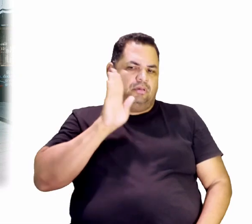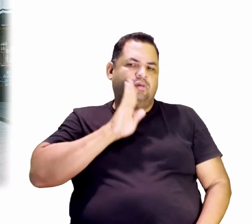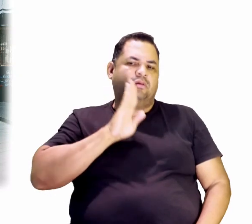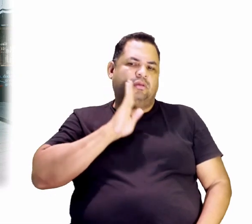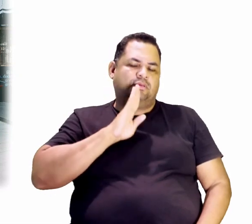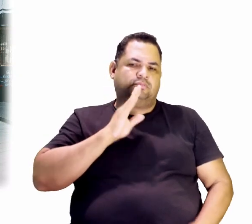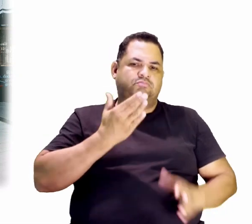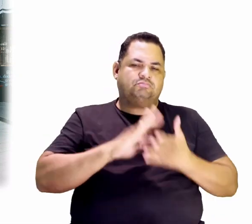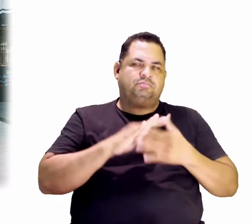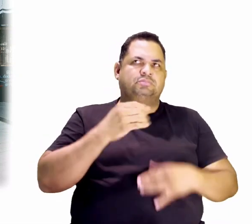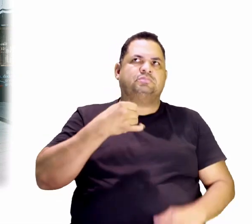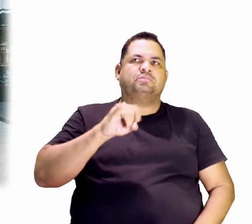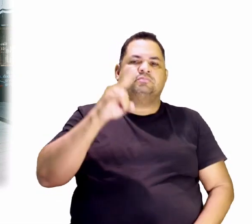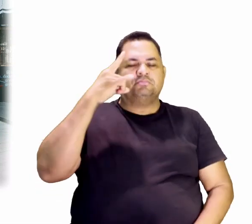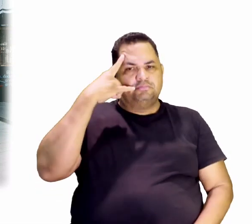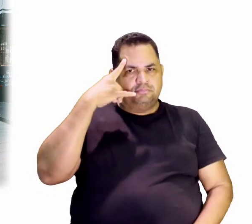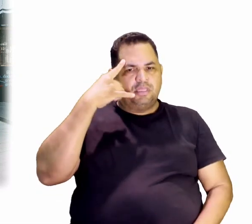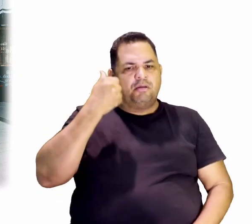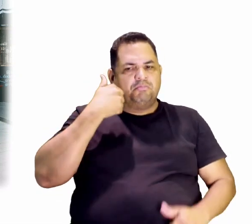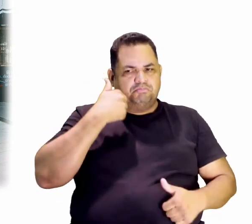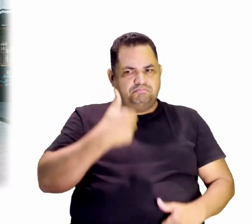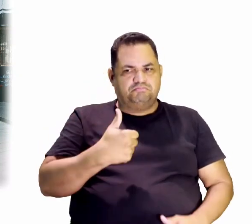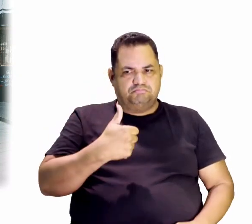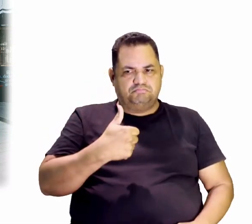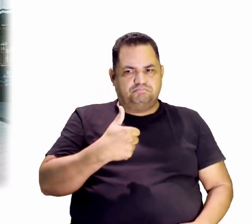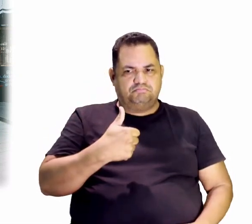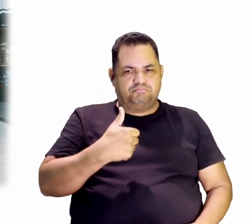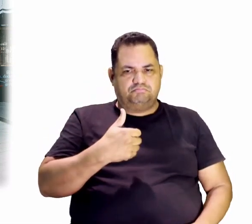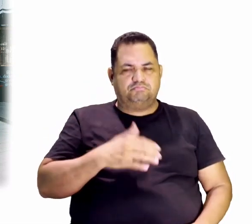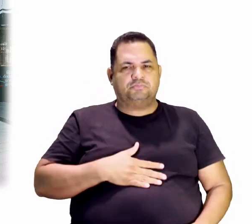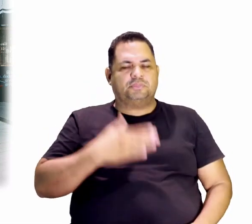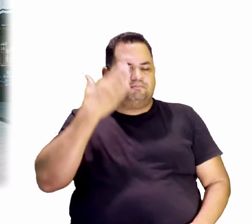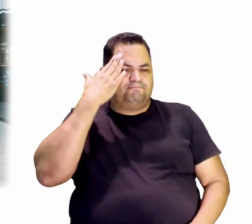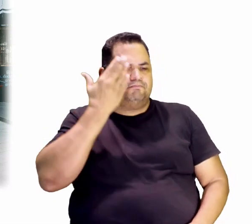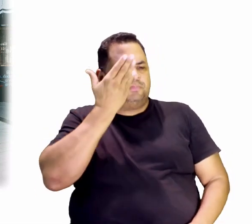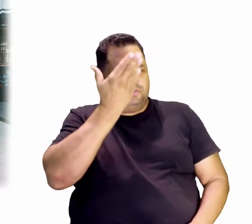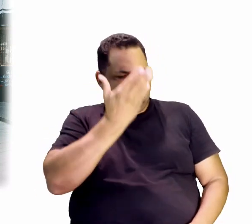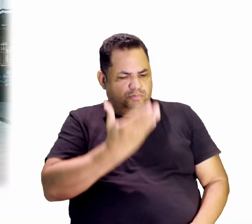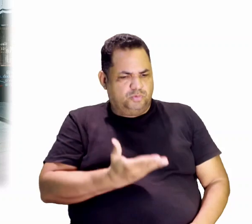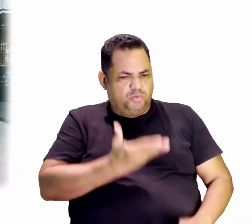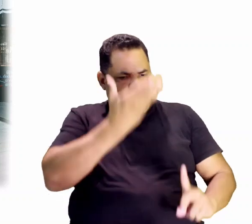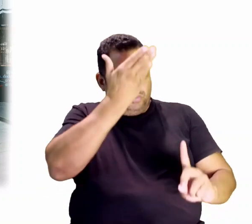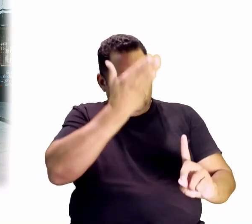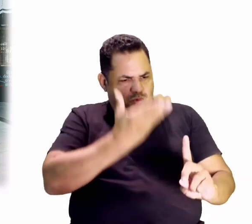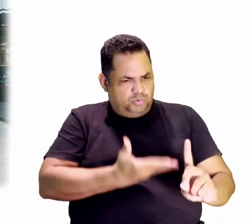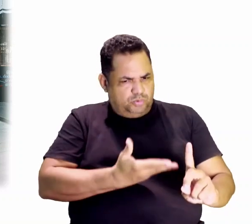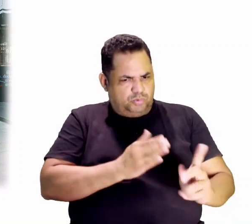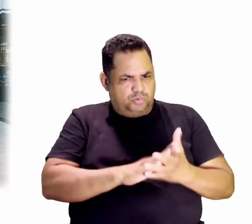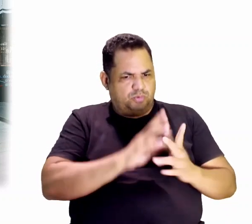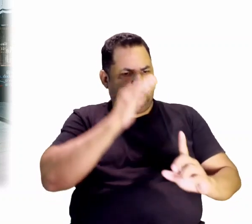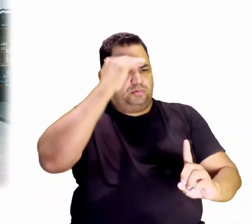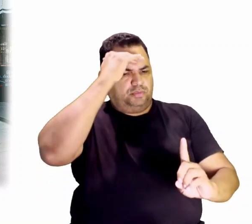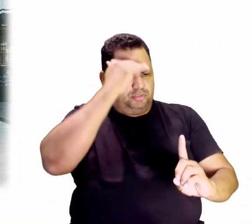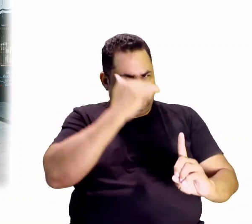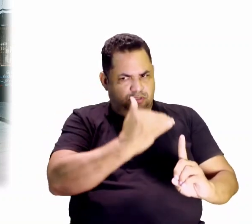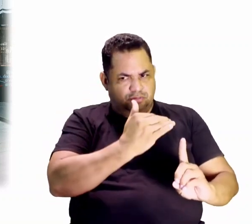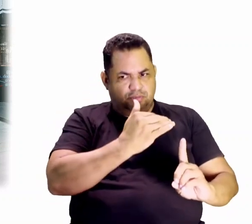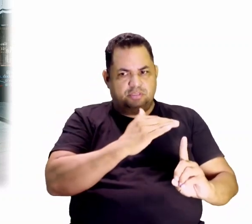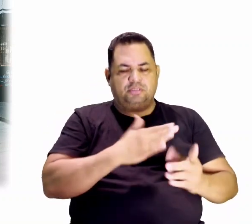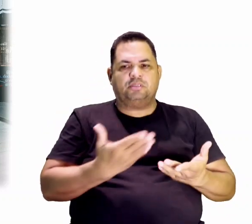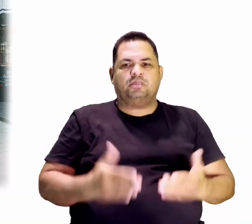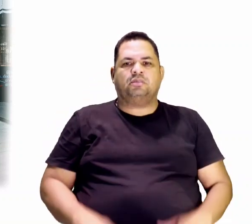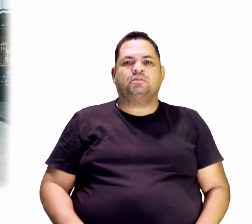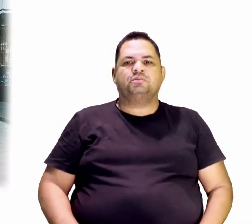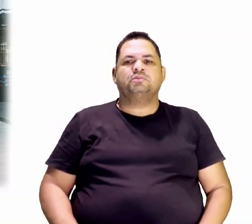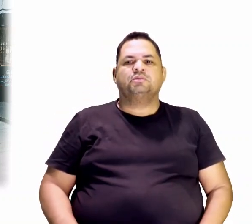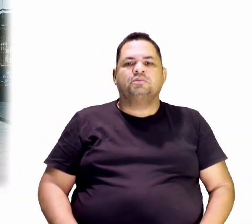você pensar, é algo positivo. Você entender o outro, você respeitar a postura do outro, sem que essa postura